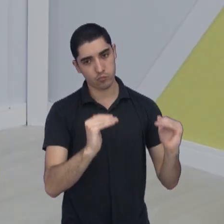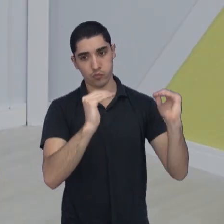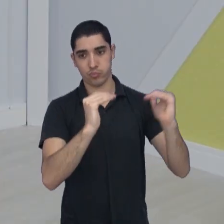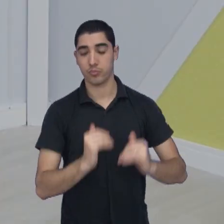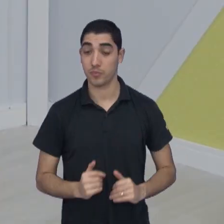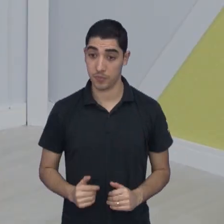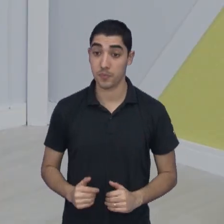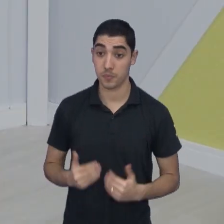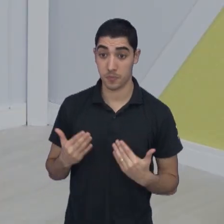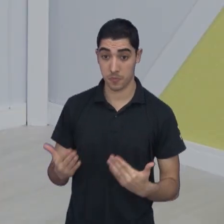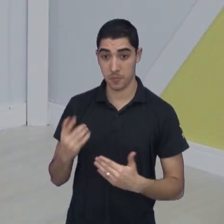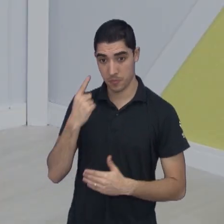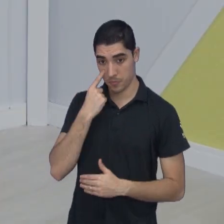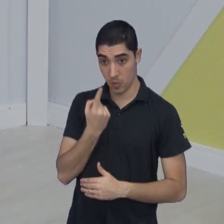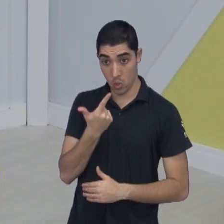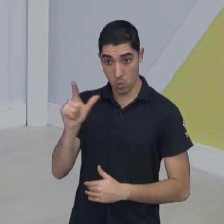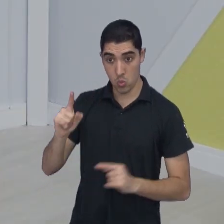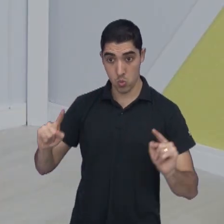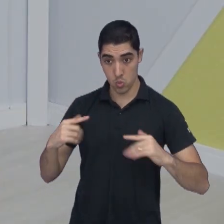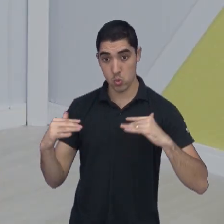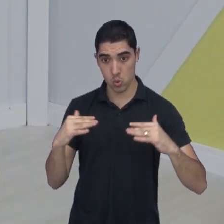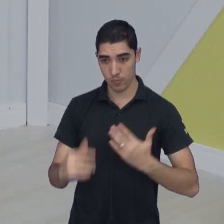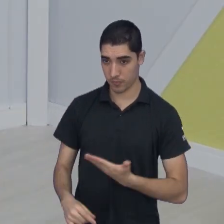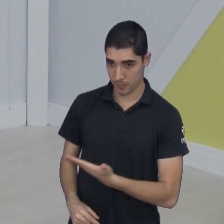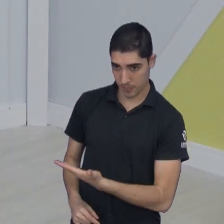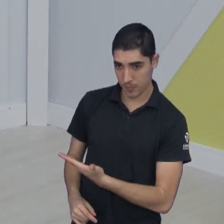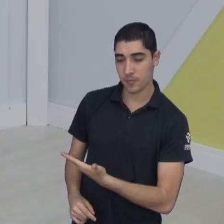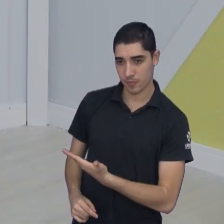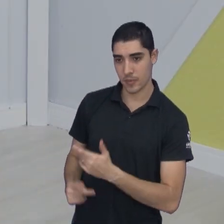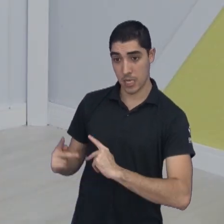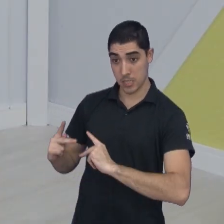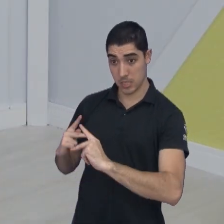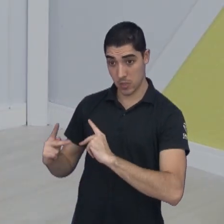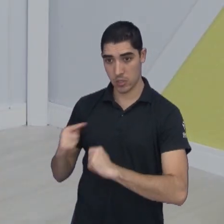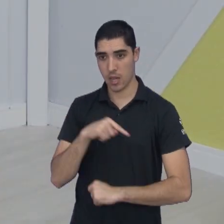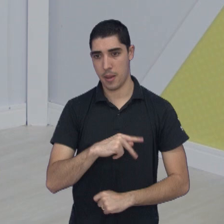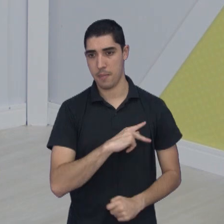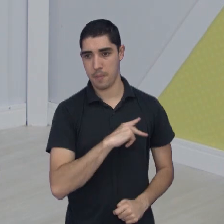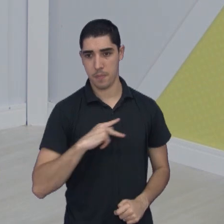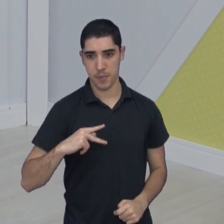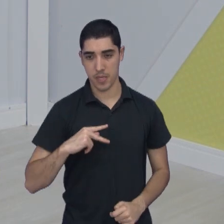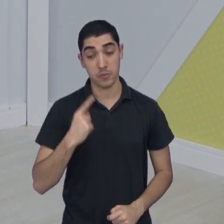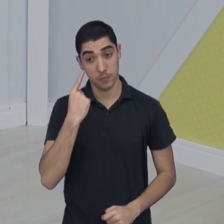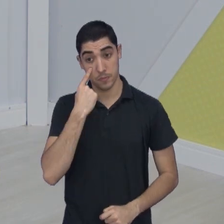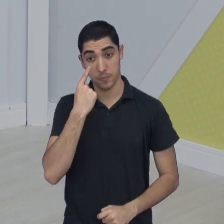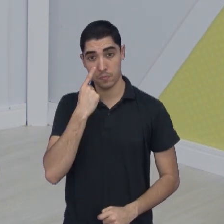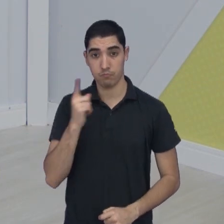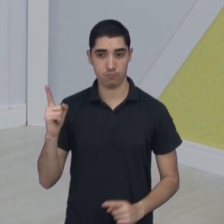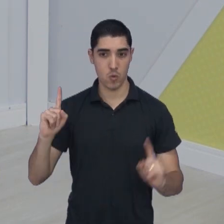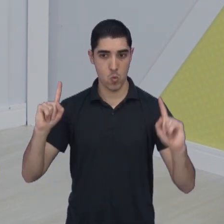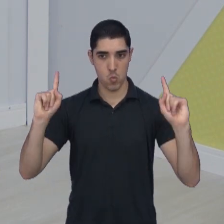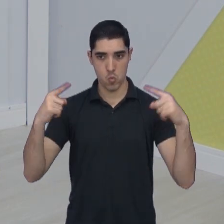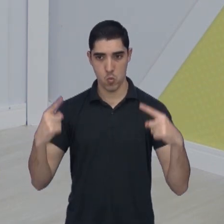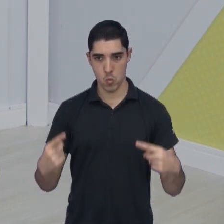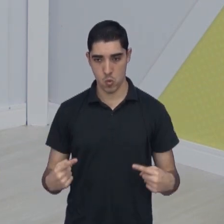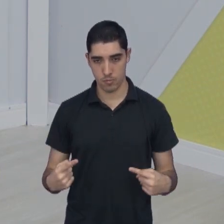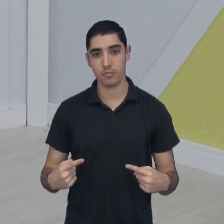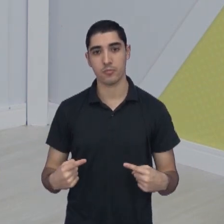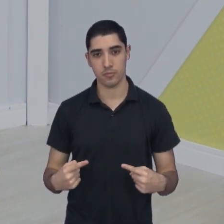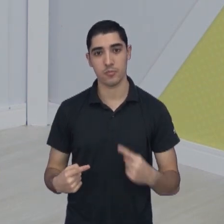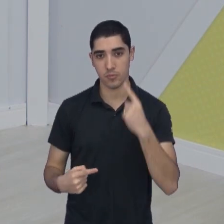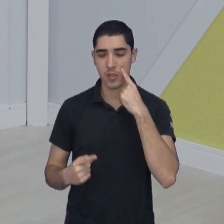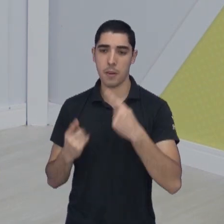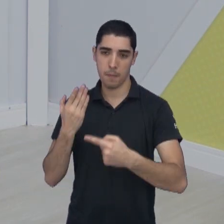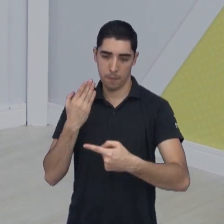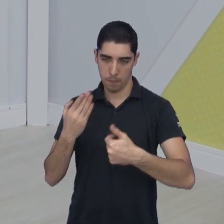está vendo aí na tela, próximo jogo do São José contra a equipe do Pinheiros. Matheus, coloca para a gente aqui, só para a gente ter uma ideia, o caminho do São José dentro do Campeonato Paulista. Estreou